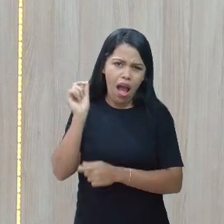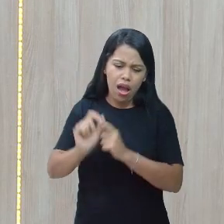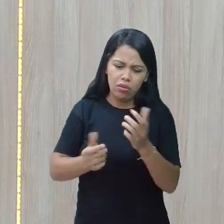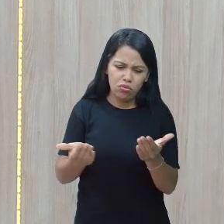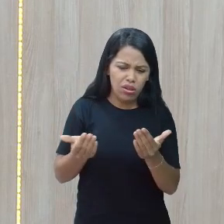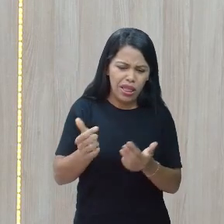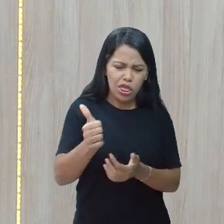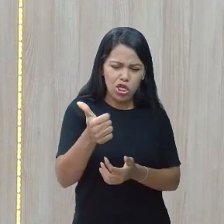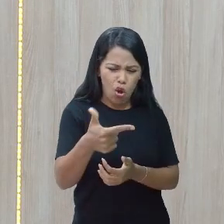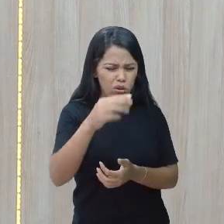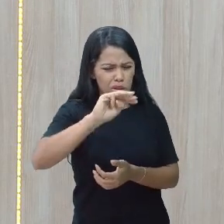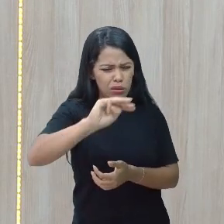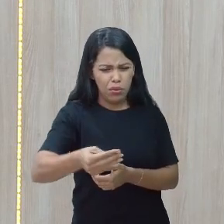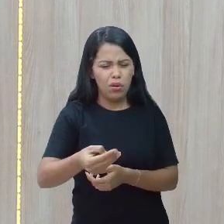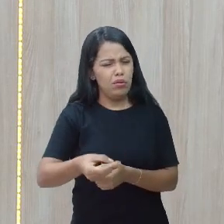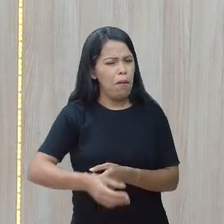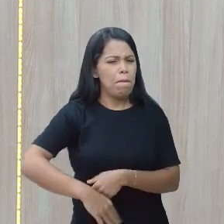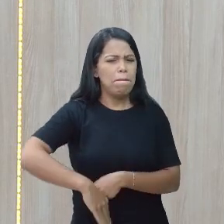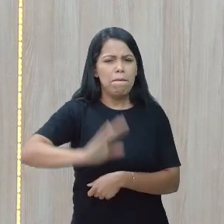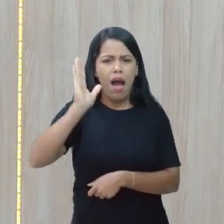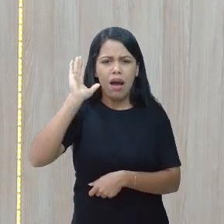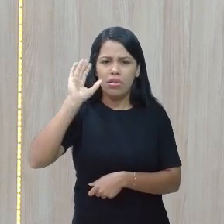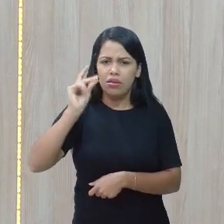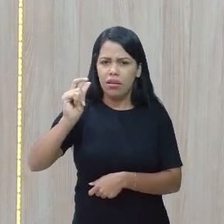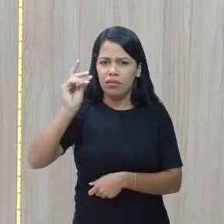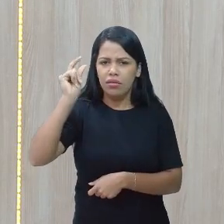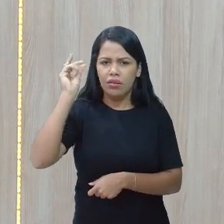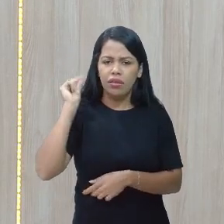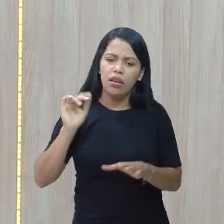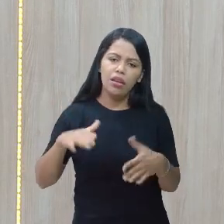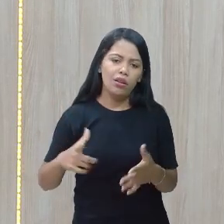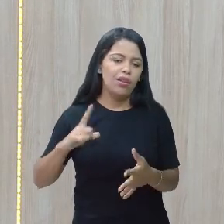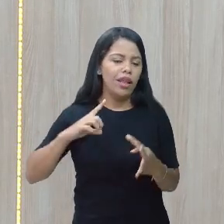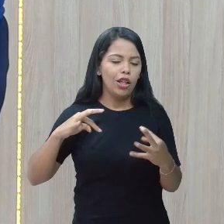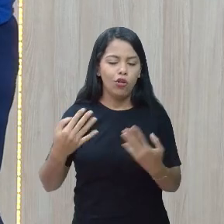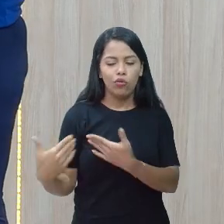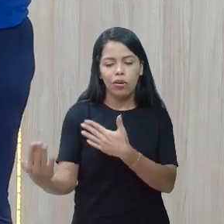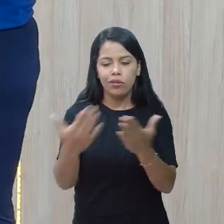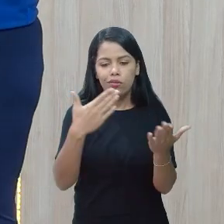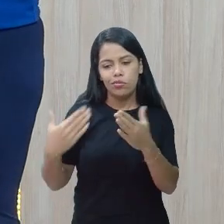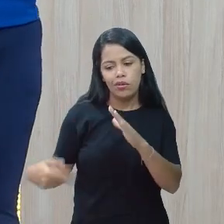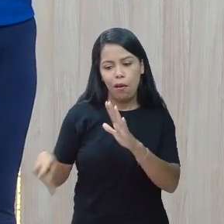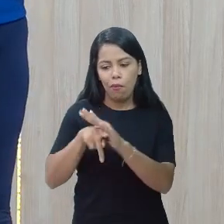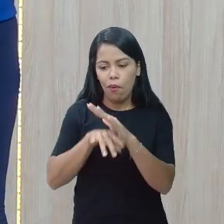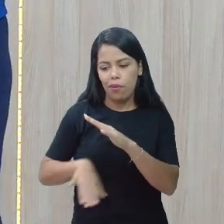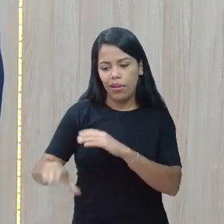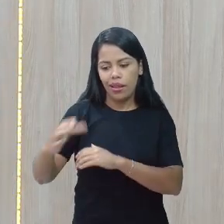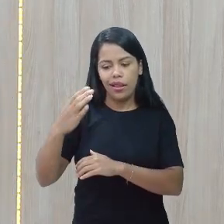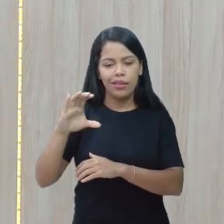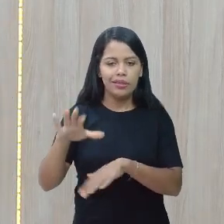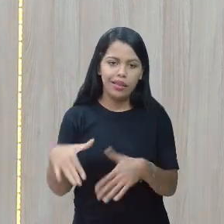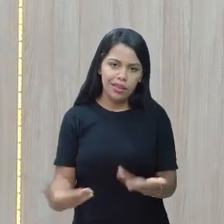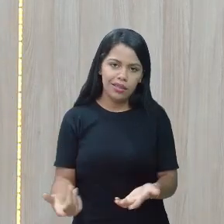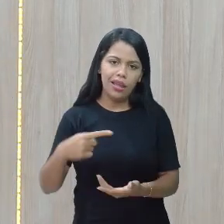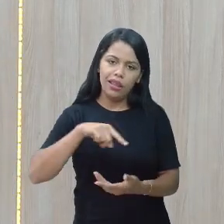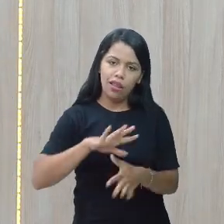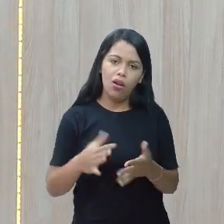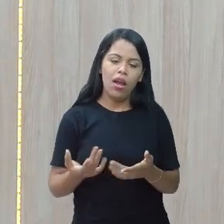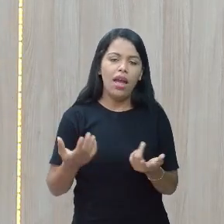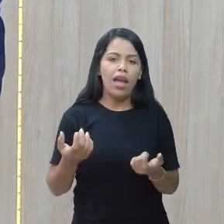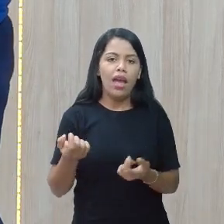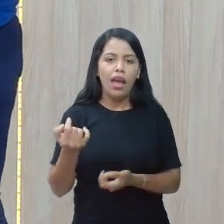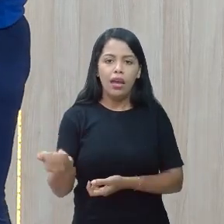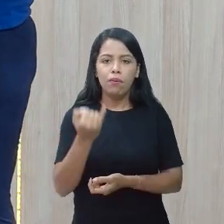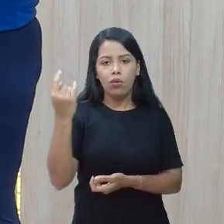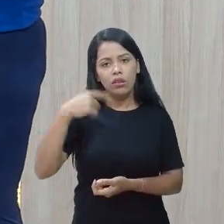mil anos, tá certo? Então, mas aí é toda uma discussão científica. Mas é interessante a gente saber que existe essa